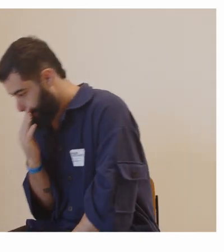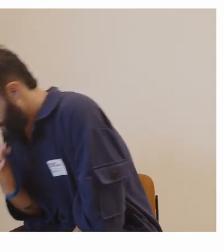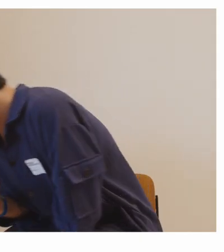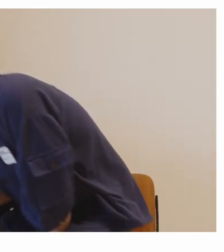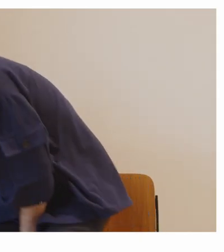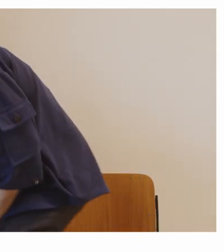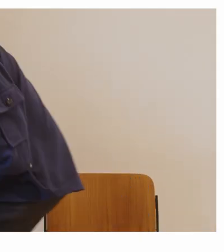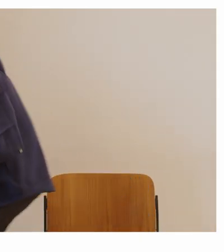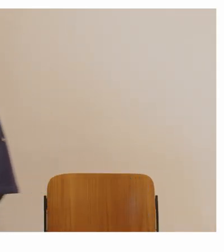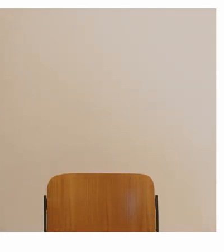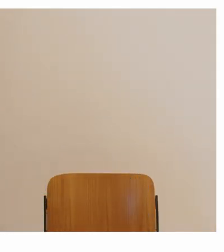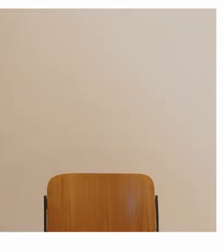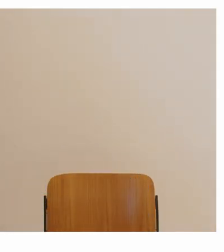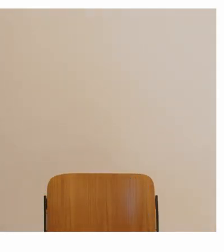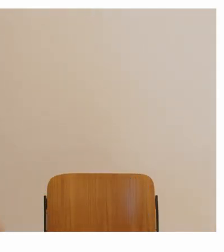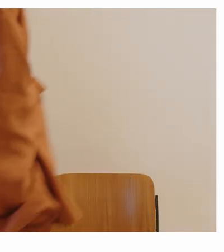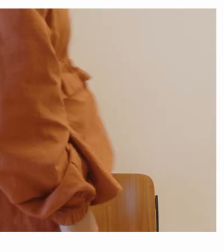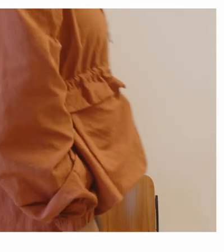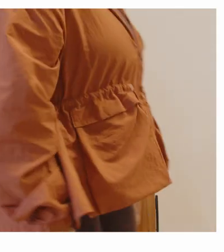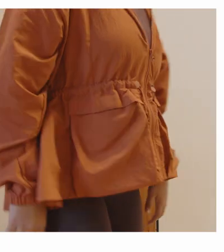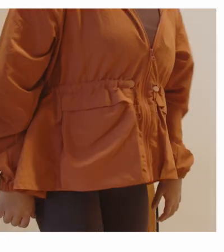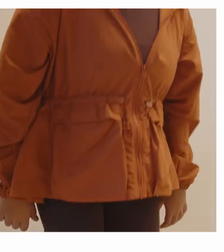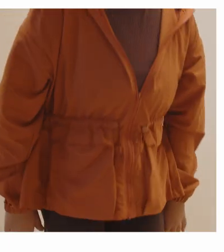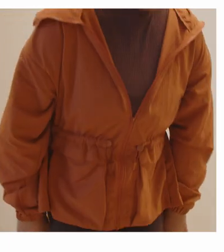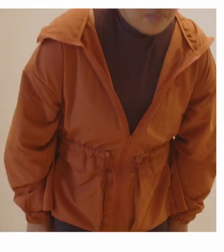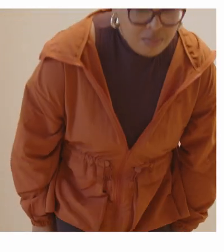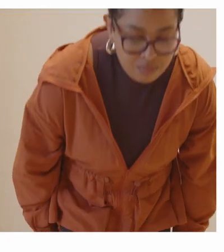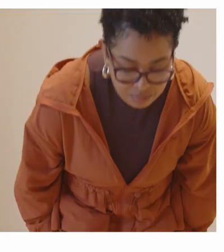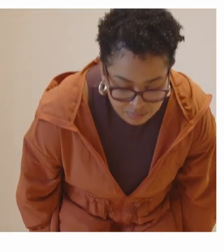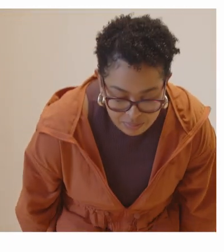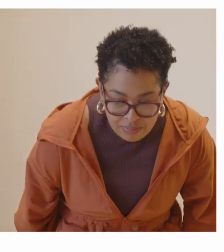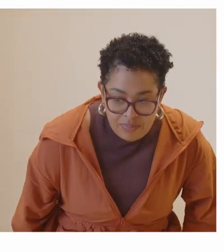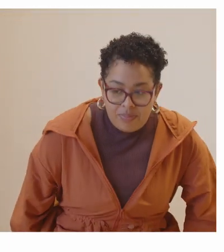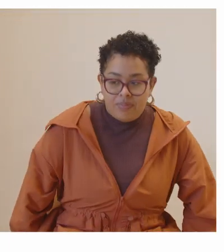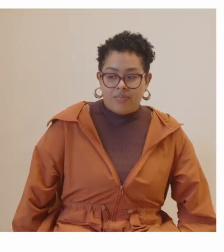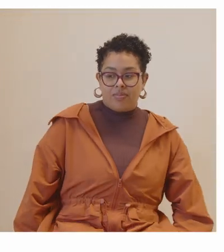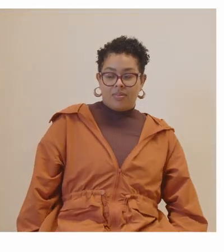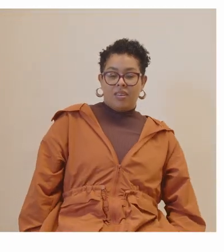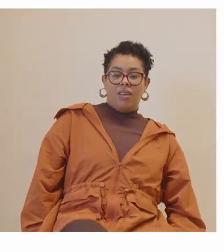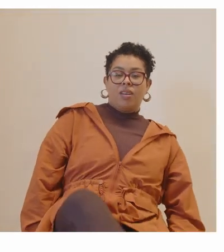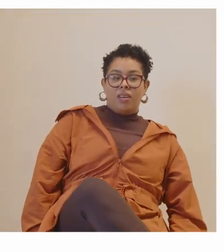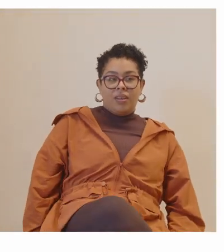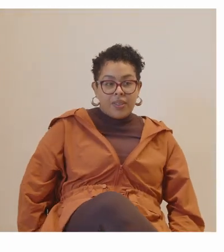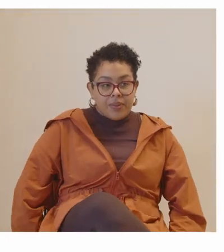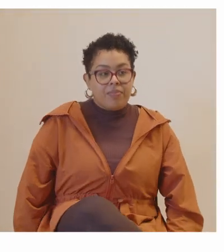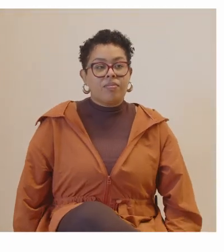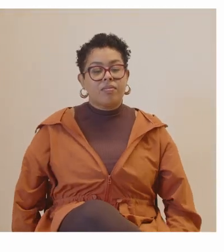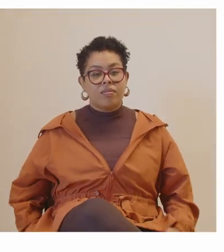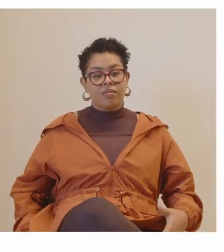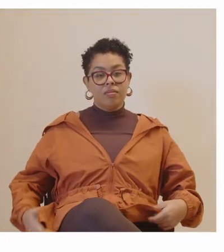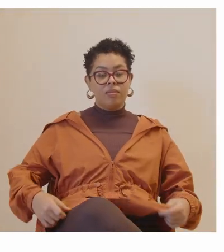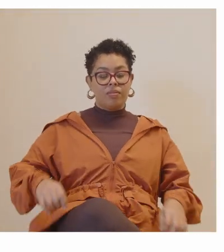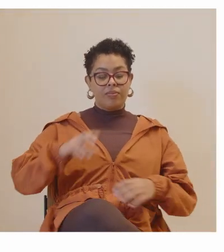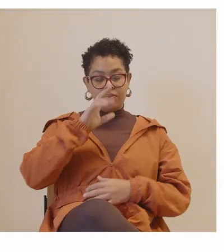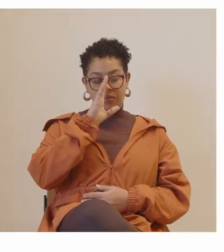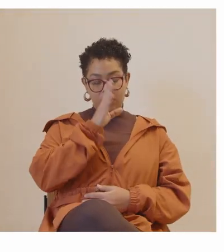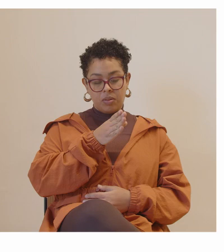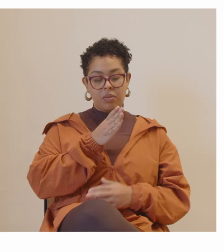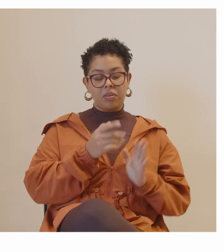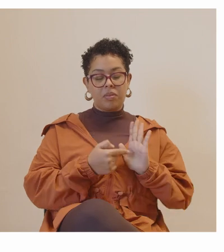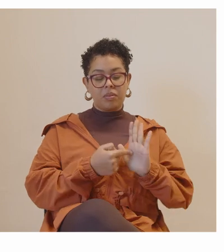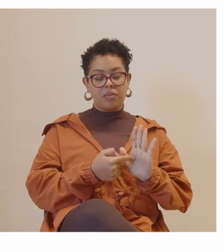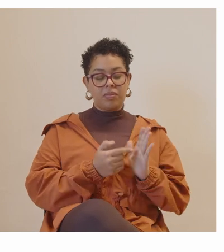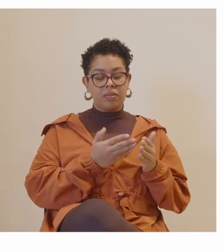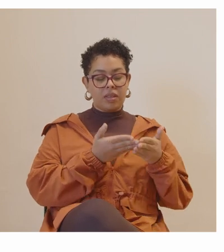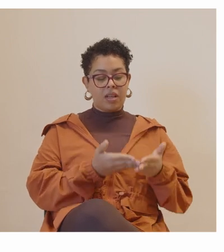um modelo possível do Monet para a realização dessas versões, né, sobretudo da canoa sobre o Epte,